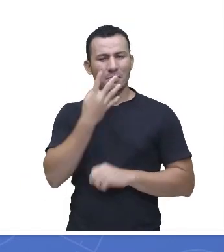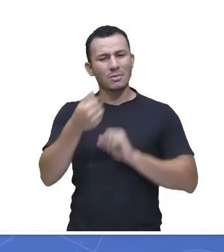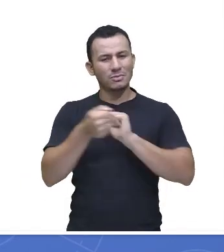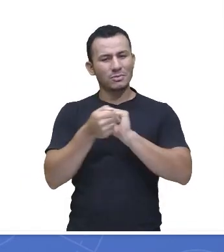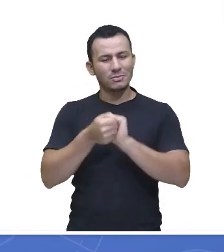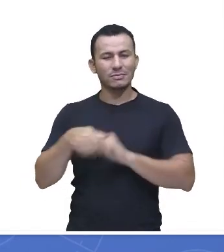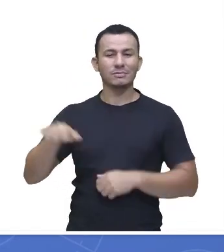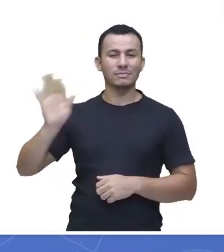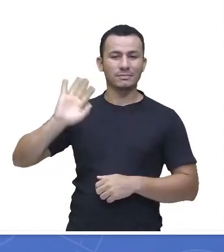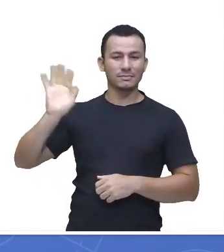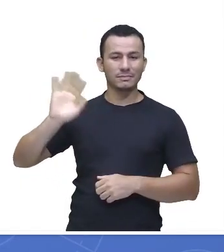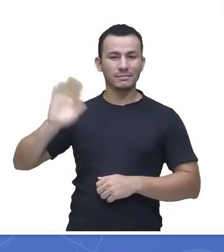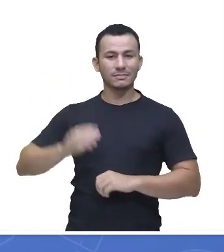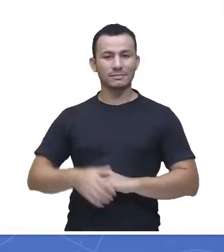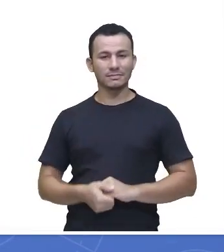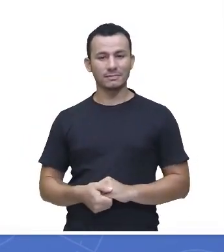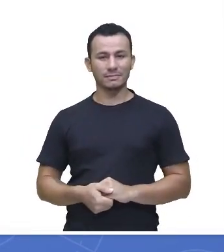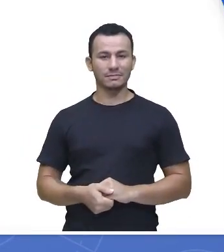vocês, tchau, tchau.